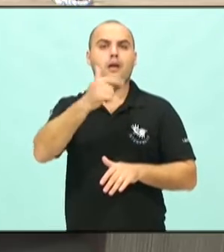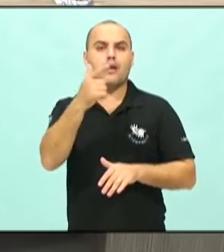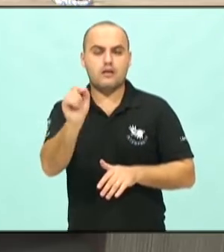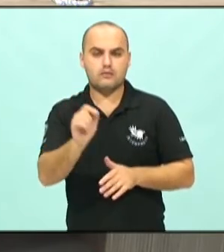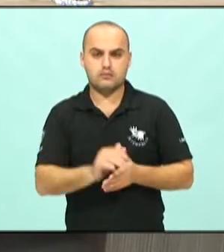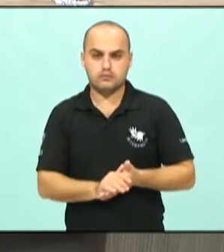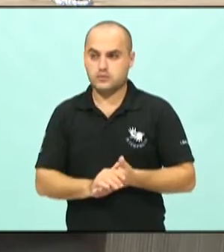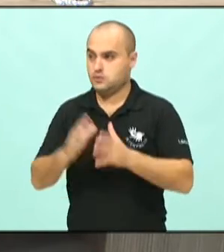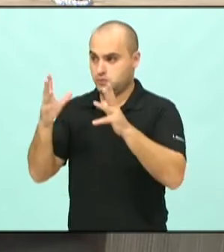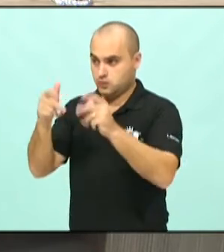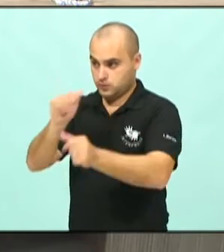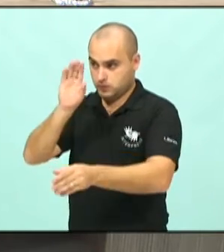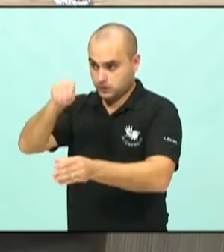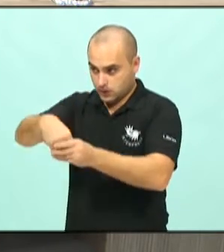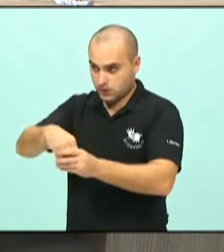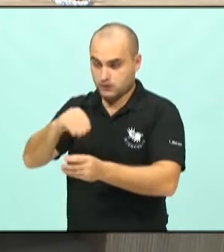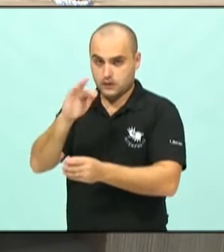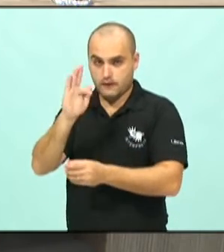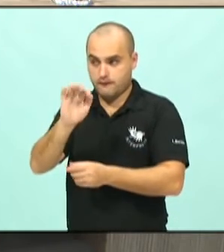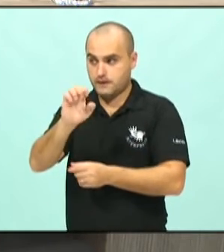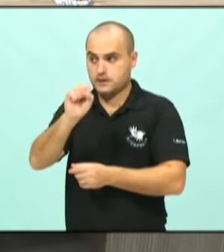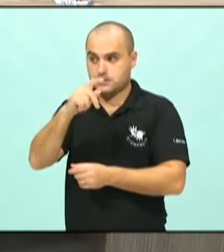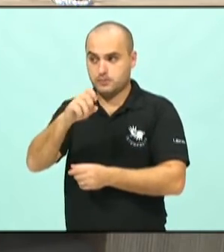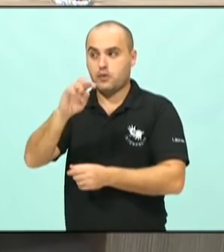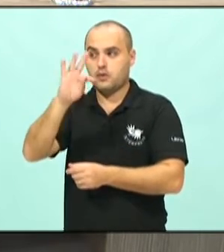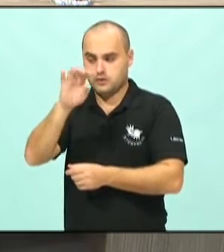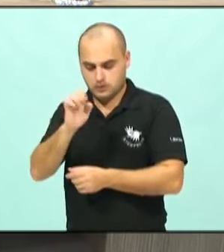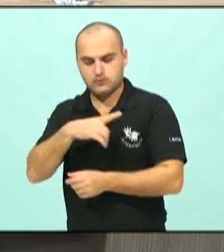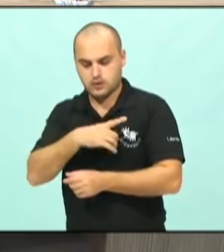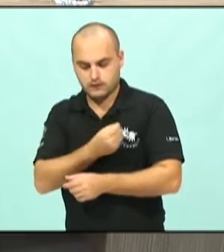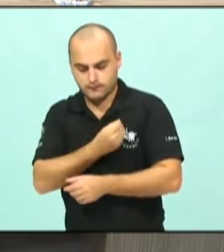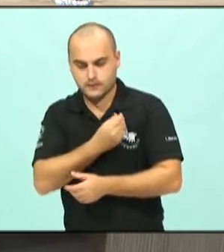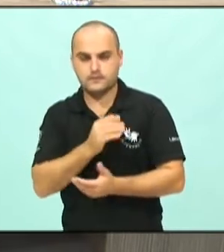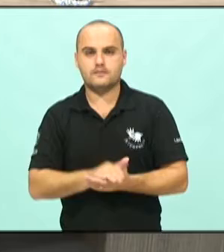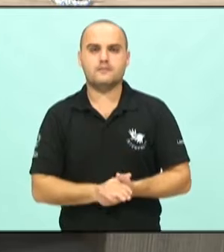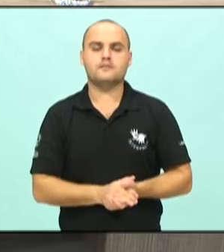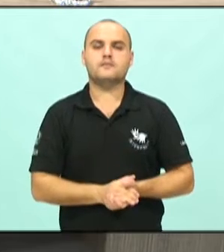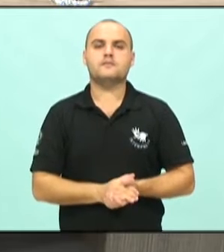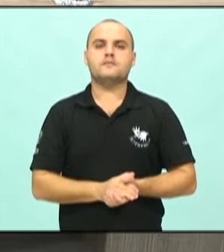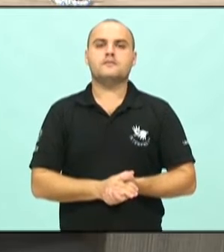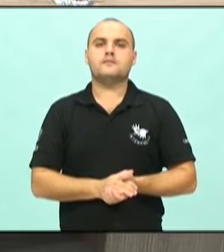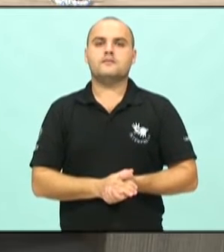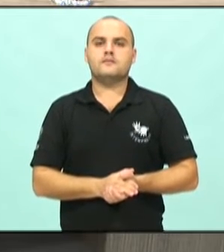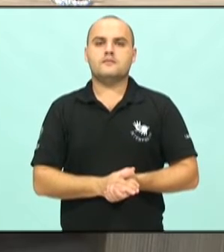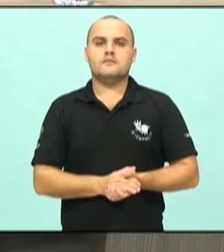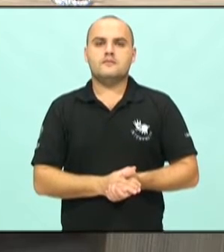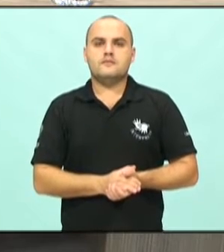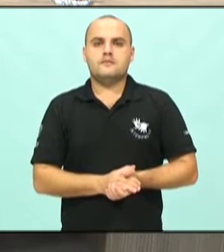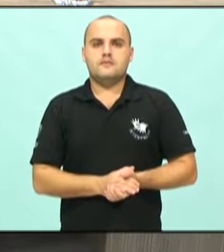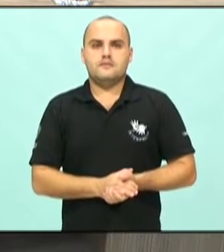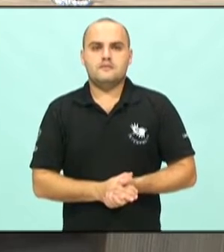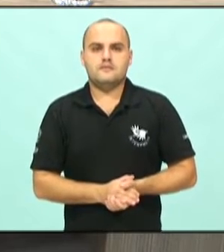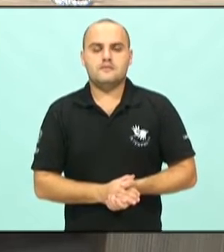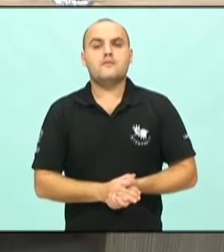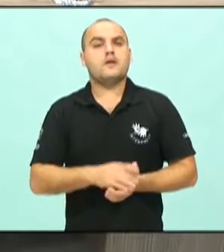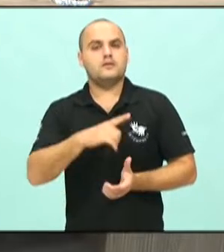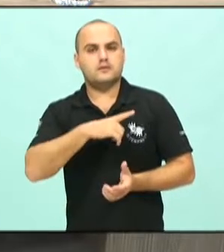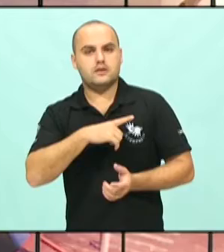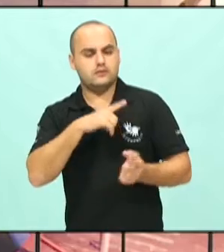parte do quadro da FESPORT estão contempladas, todas, tá? Bom, e entre os objetivos do programa, Paulo, a